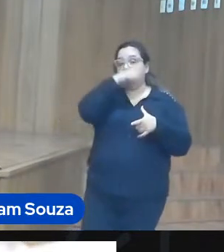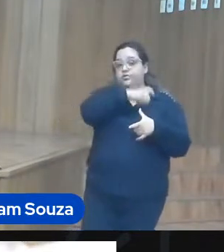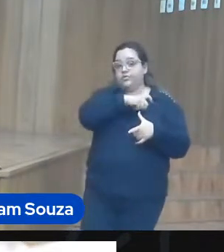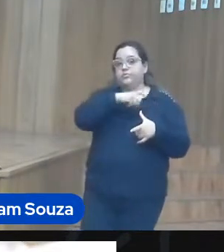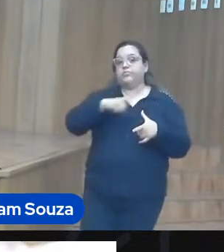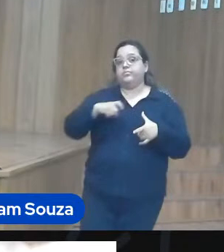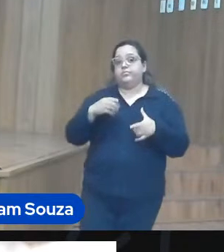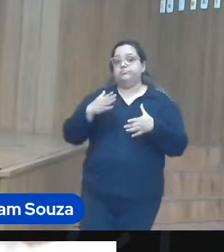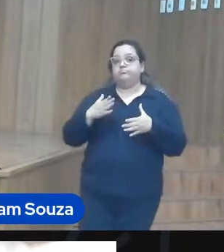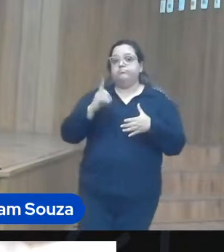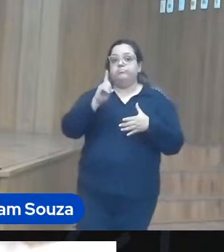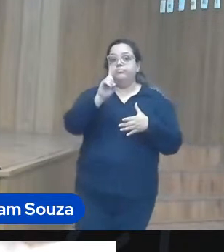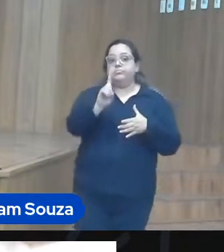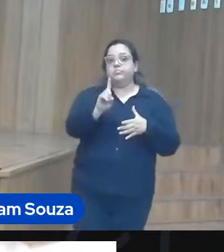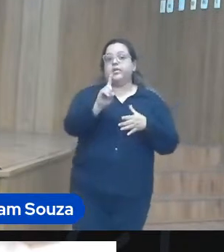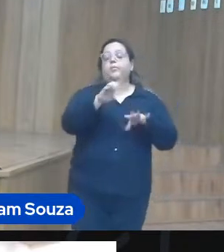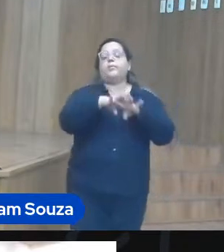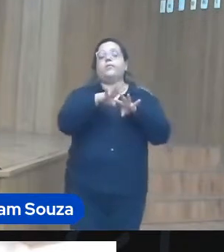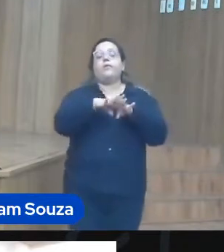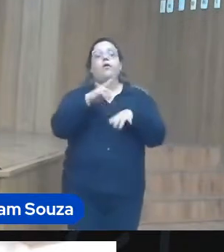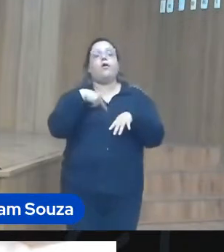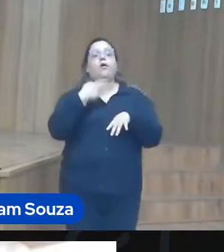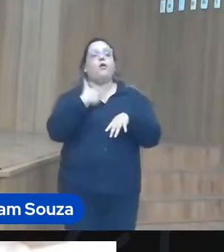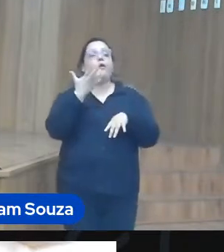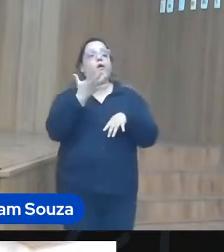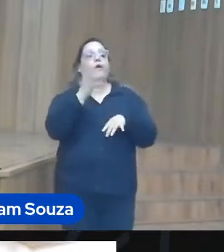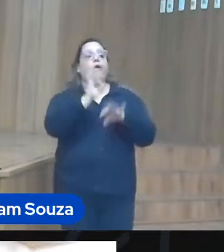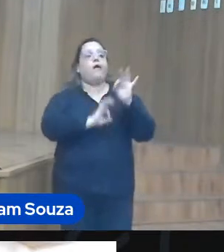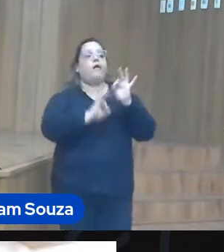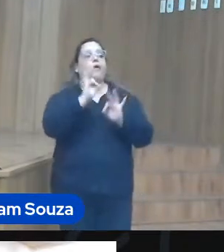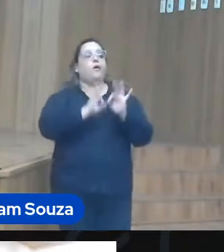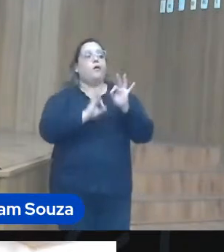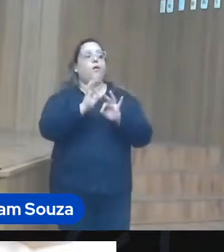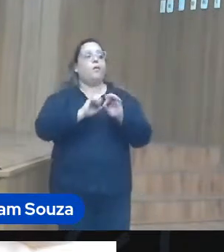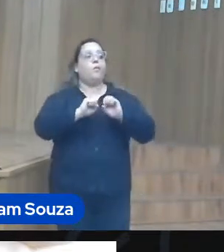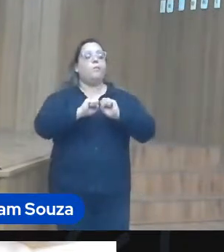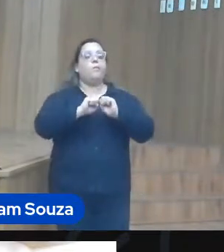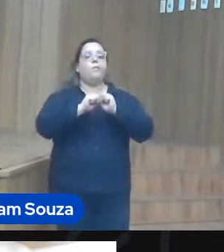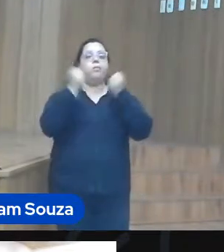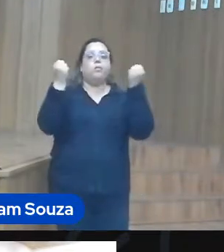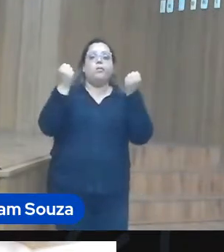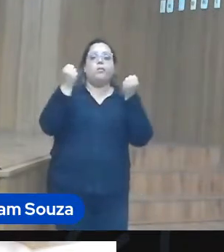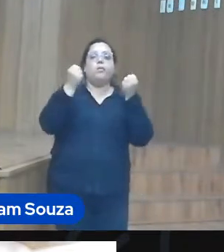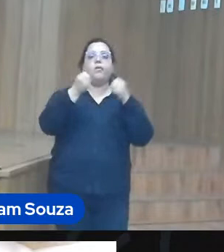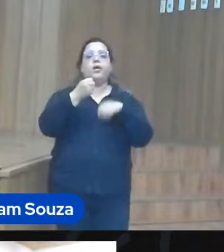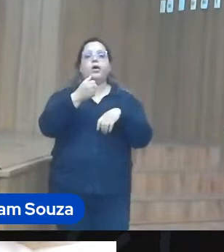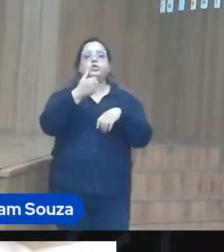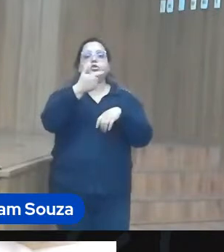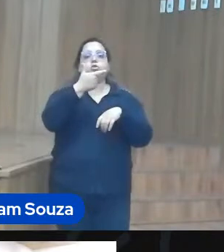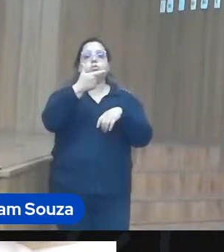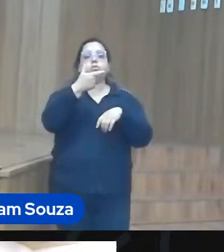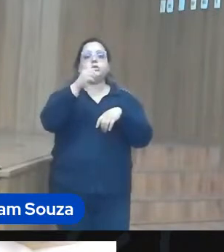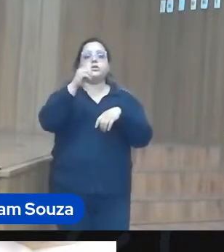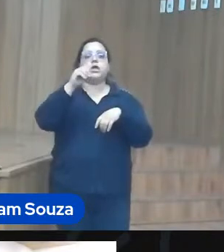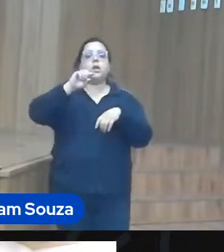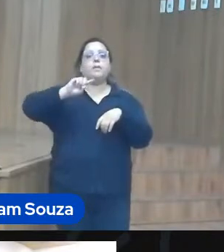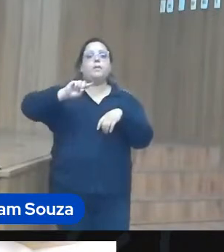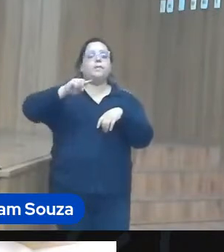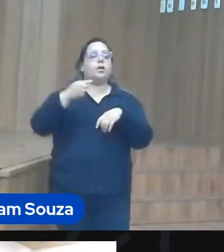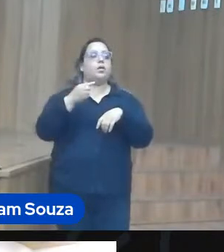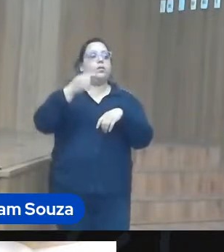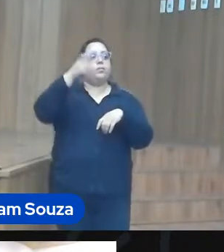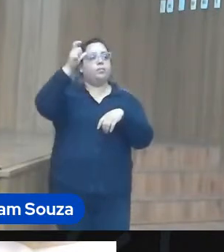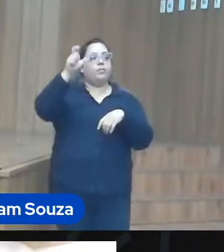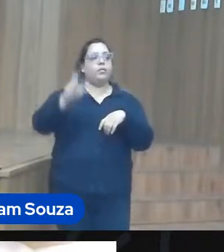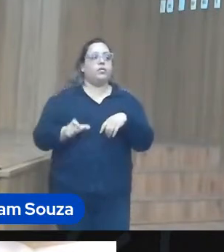chegar para o matemático: olha, a gente está querendo construir uma bomba atômica para matar 200 mil pessoas, mas vai ser